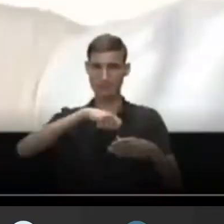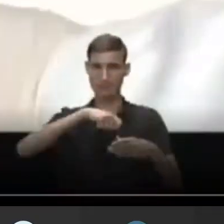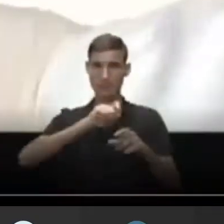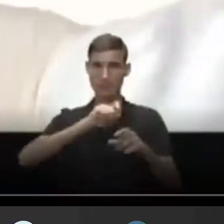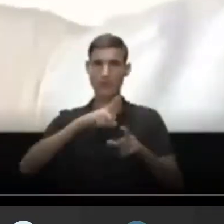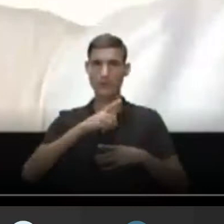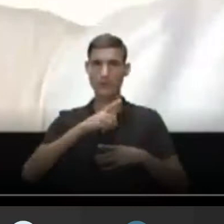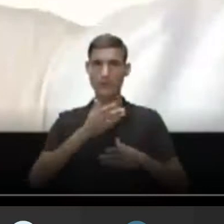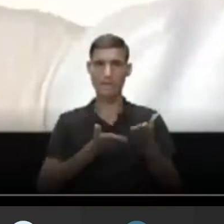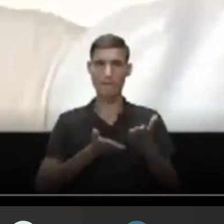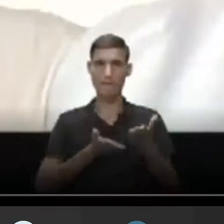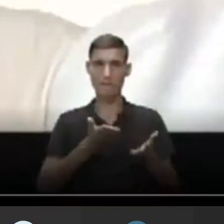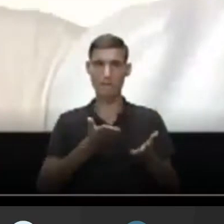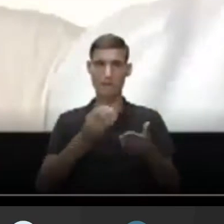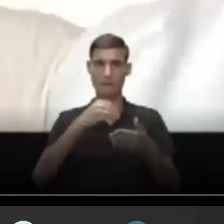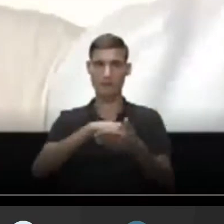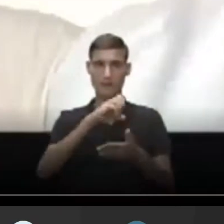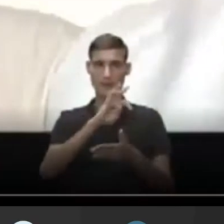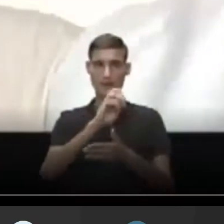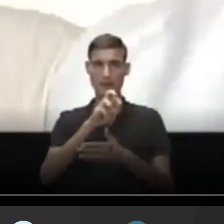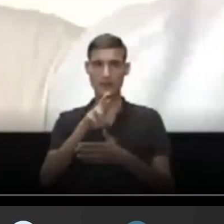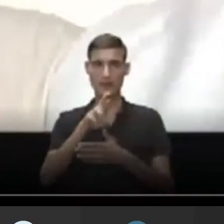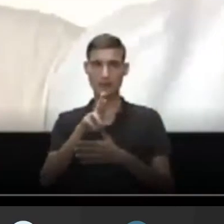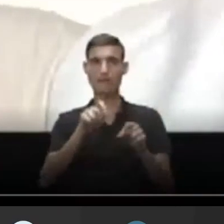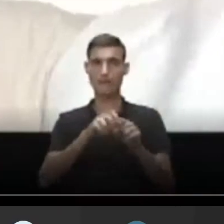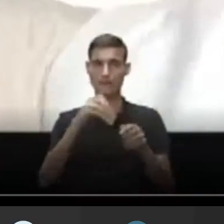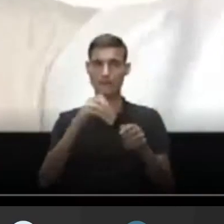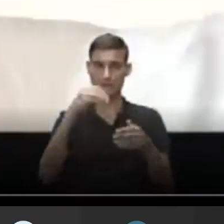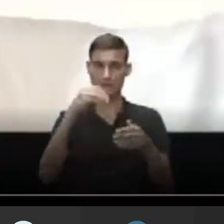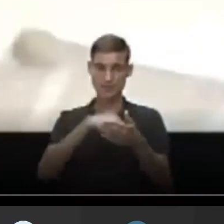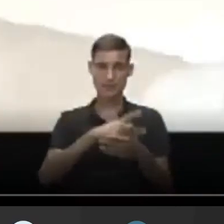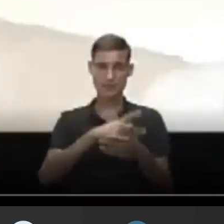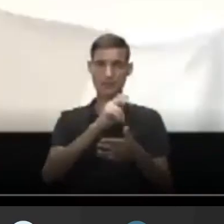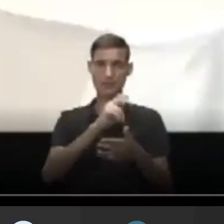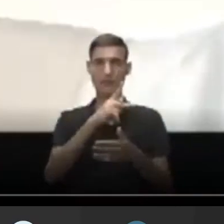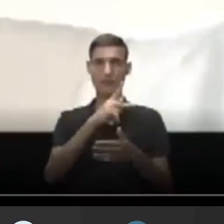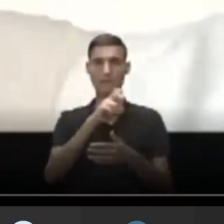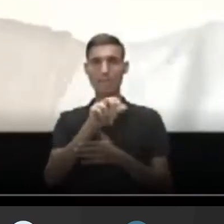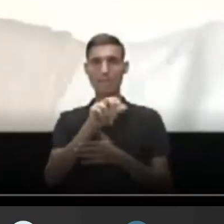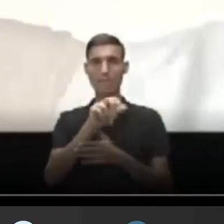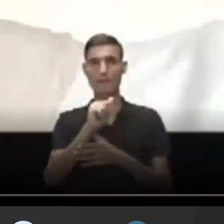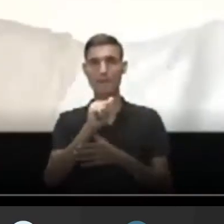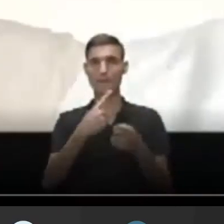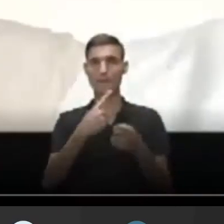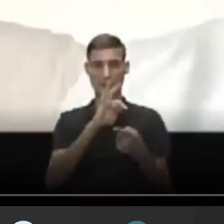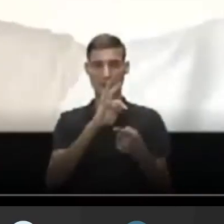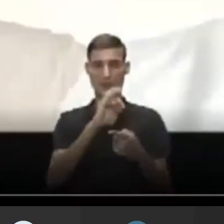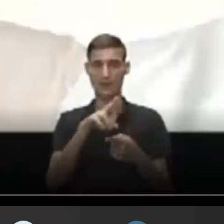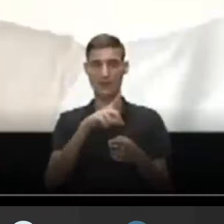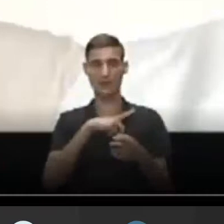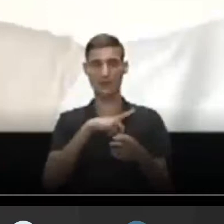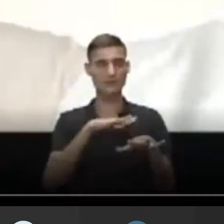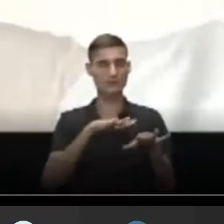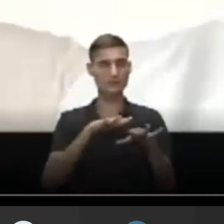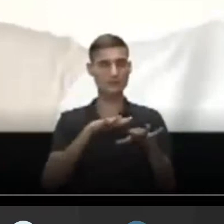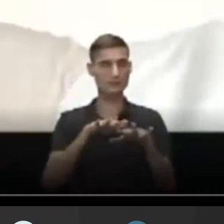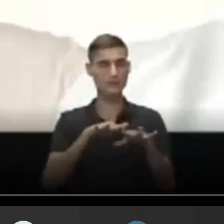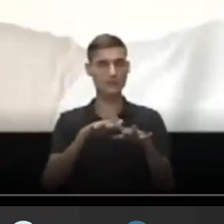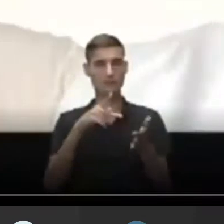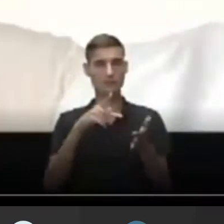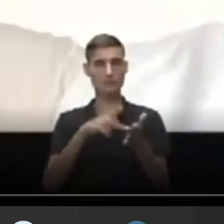E essa substância que você diluiu, você vai colocar dentro de um funil. E vai fazer isso com as 4 outras substâncias que